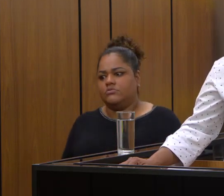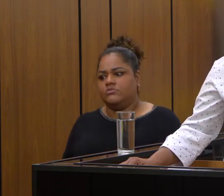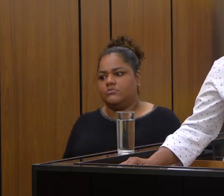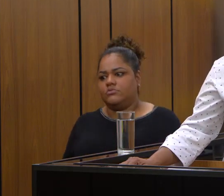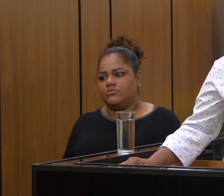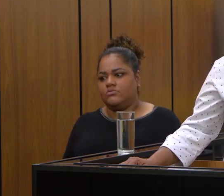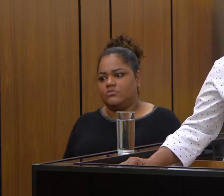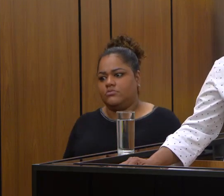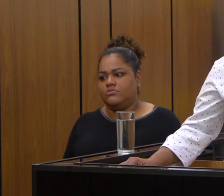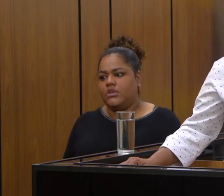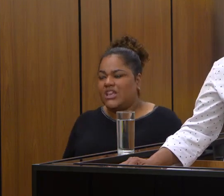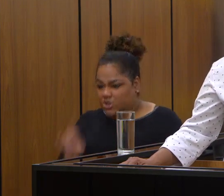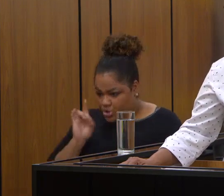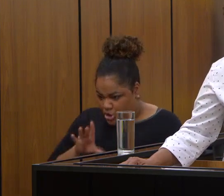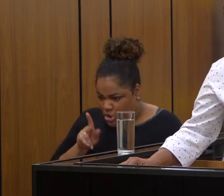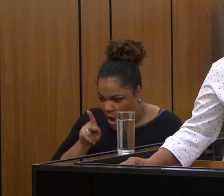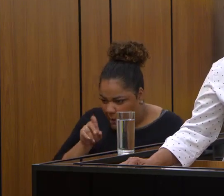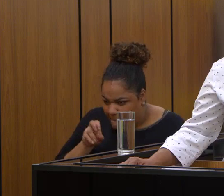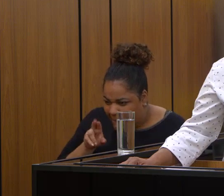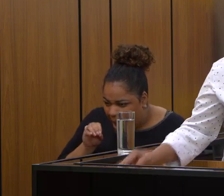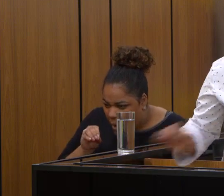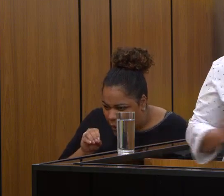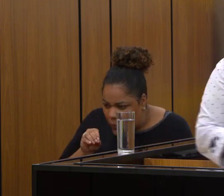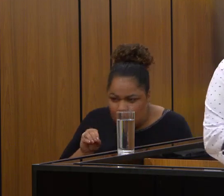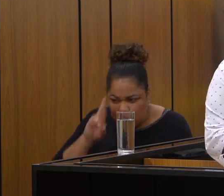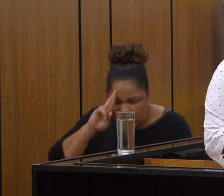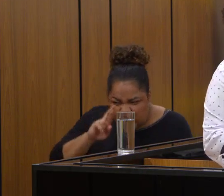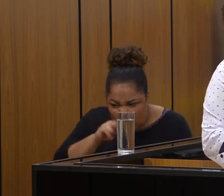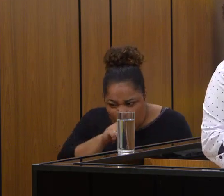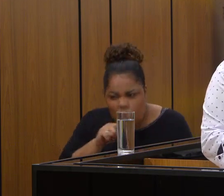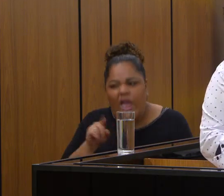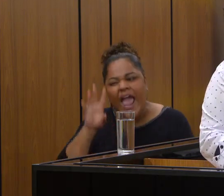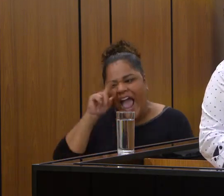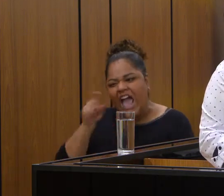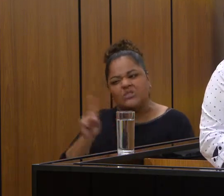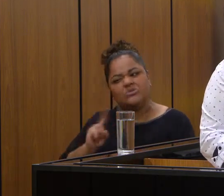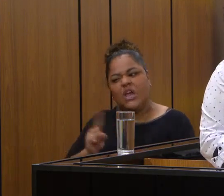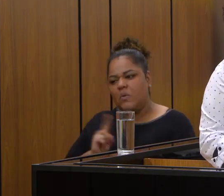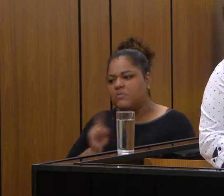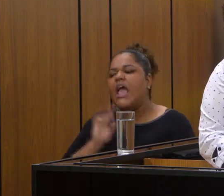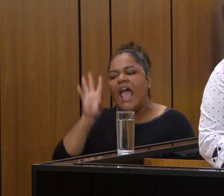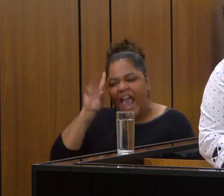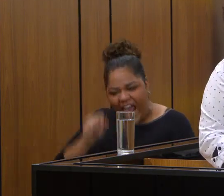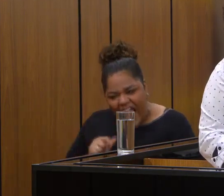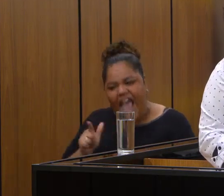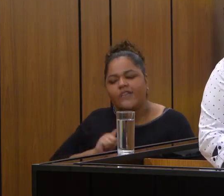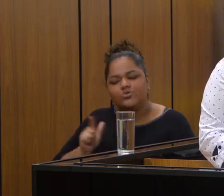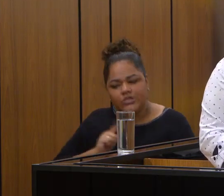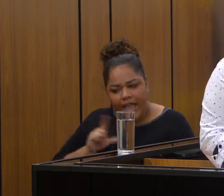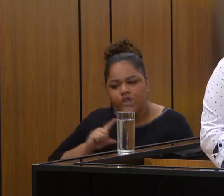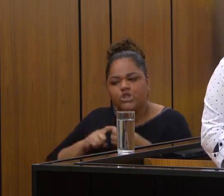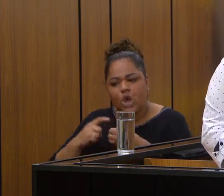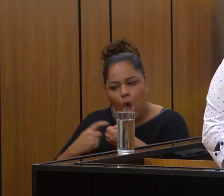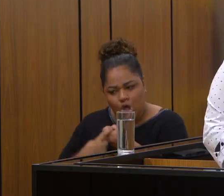não é só o Paulo tem outros sócios que fazem parte também como sabemos